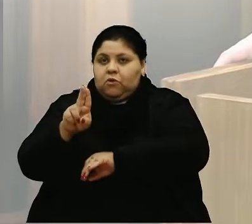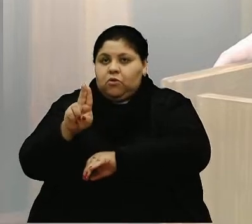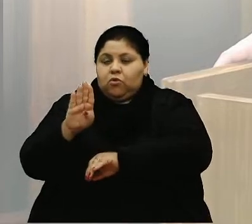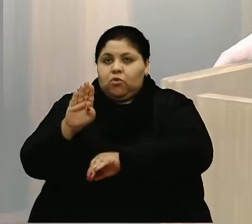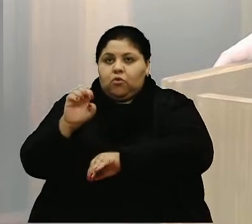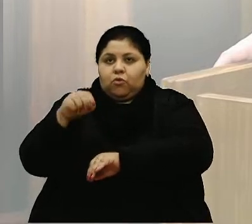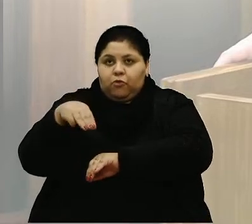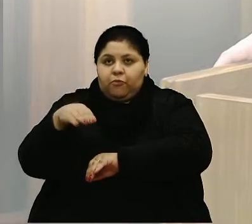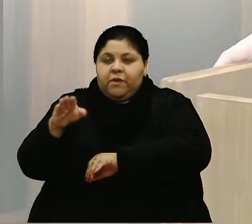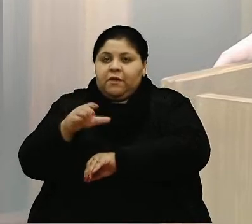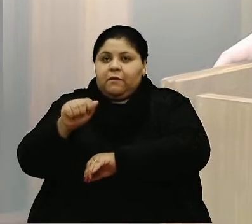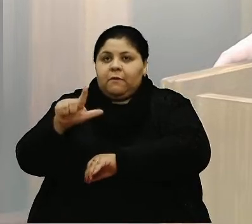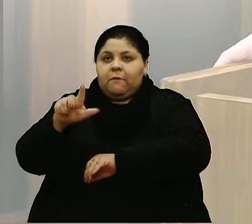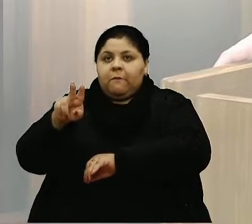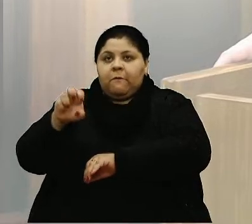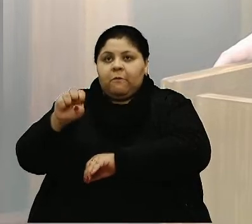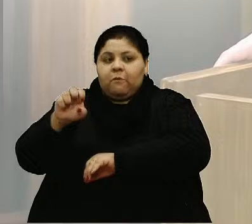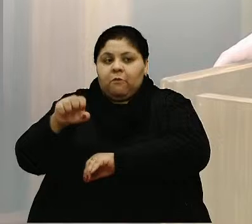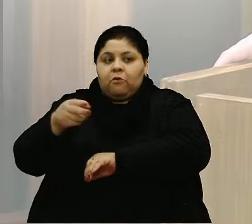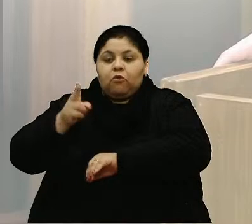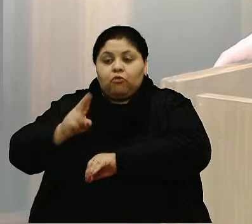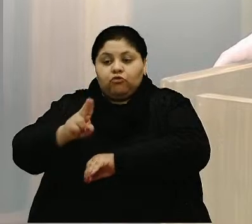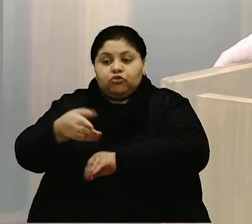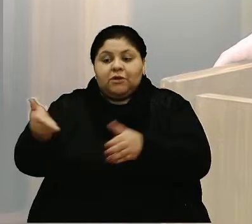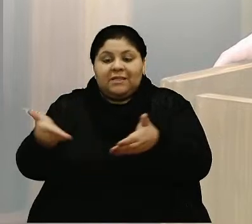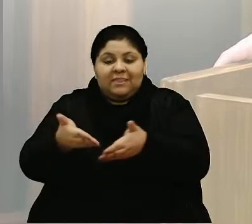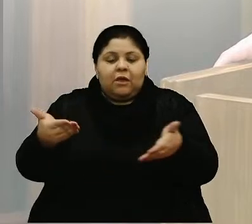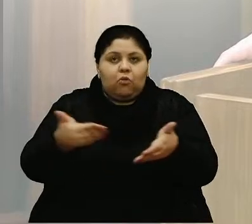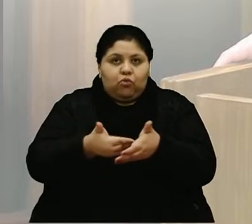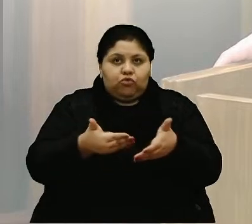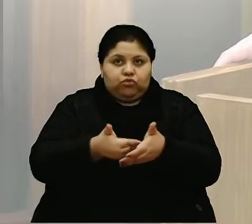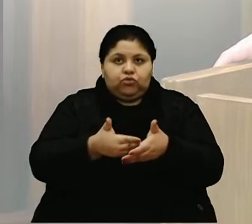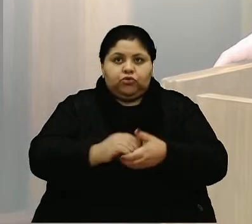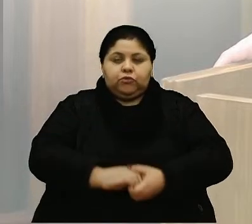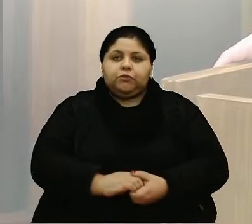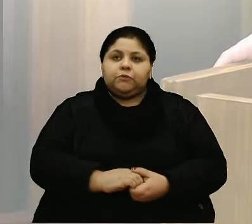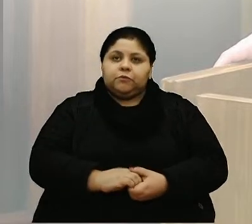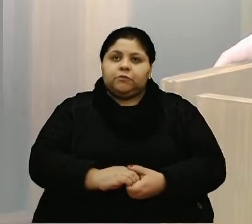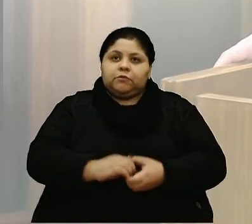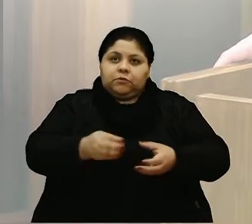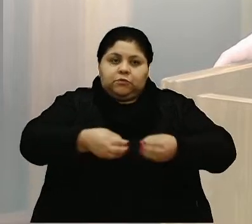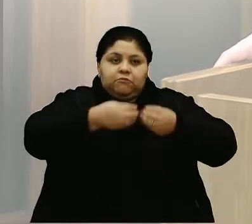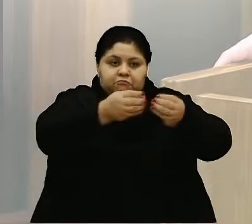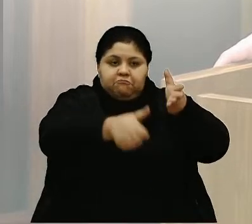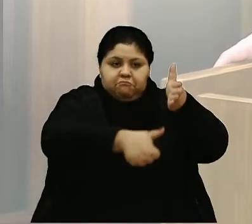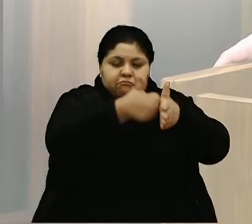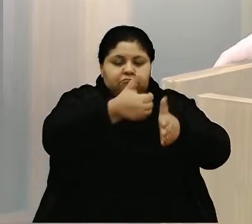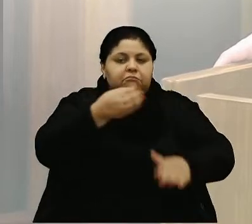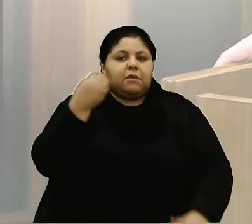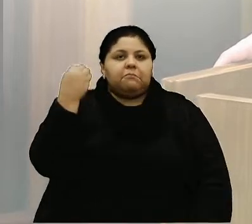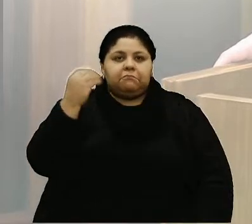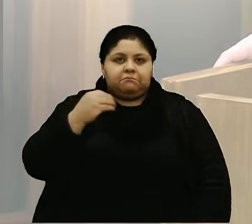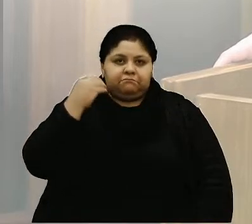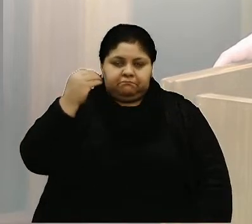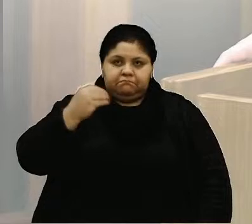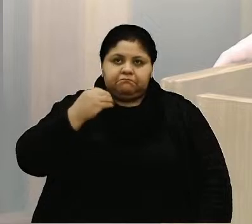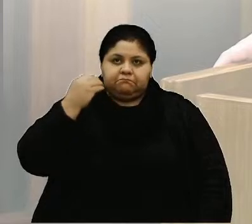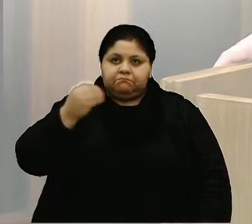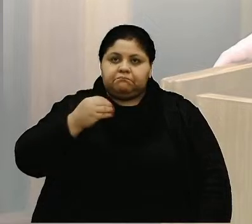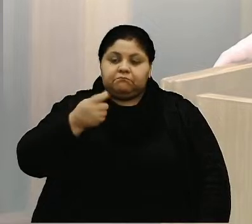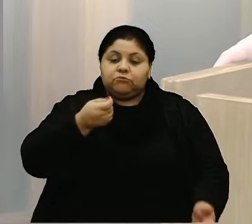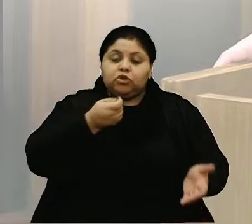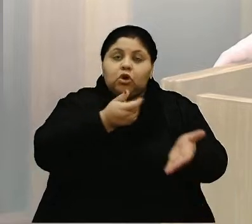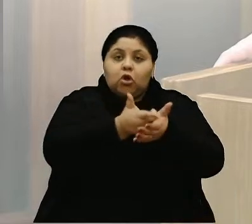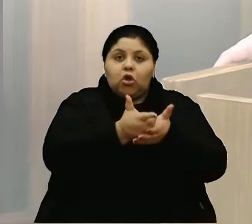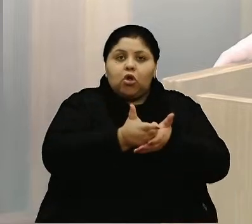Família, onde permanece até os dias atuais para oferecer uma melhor experiência de compra